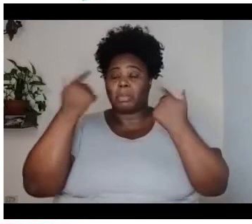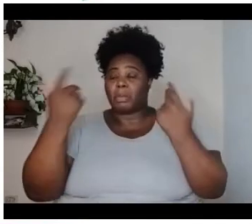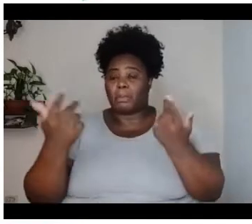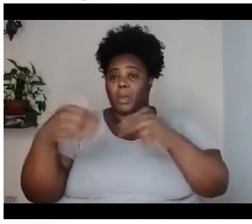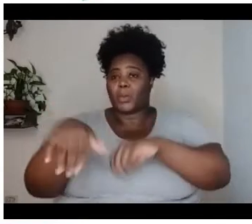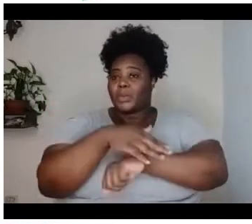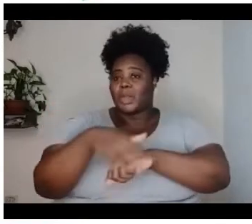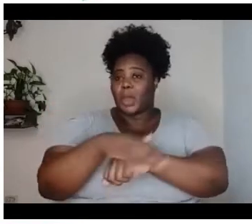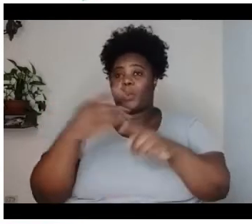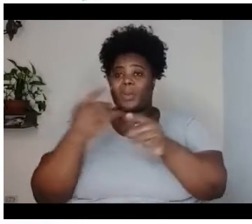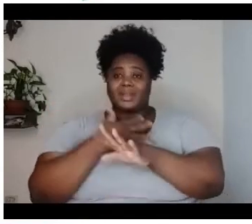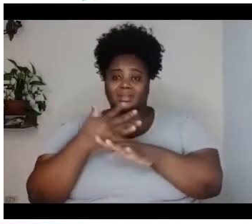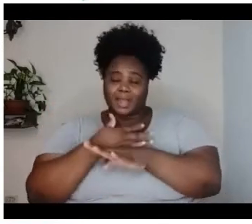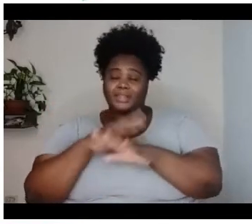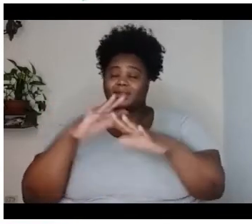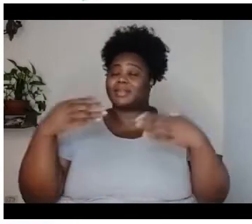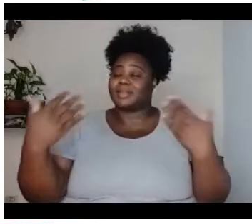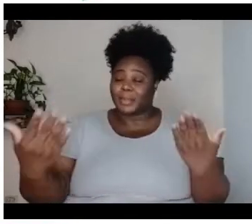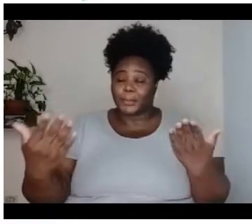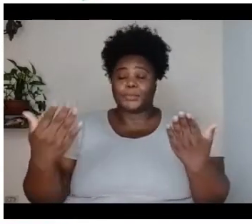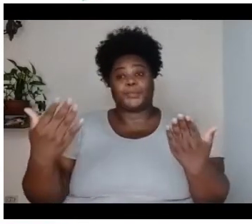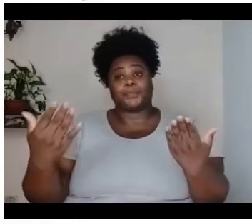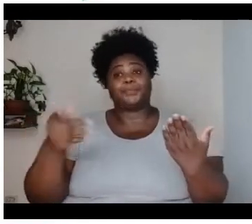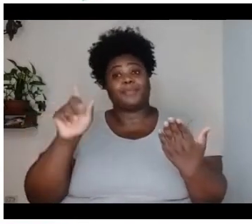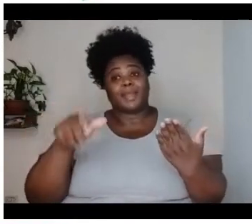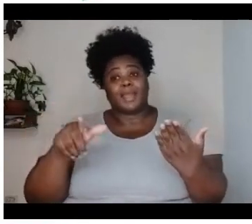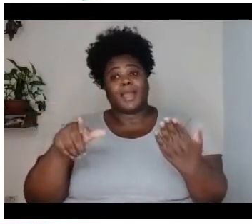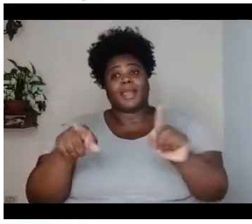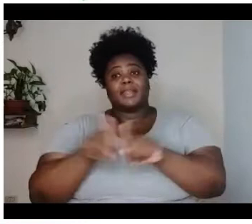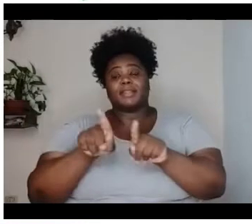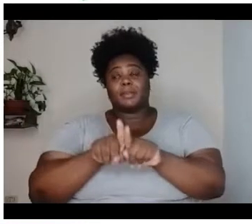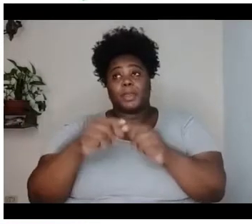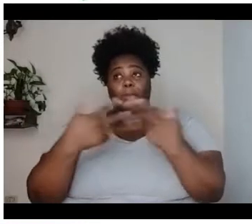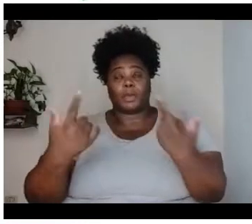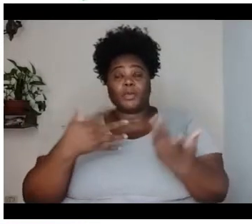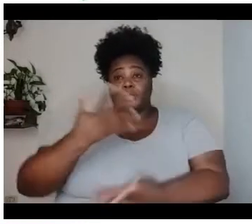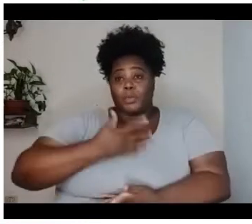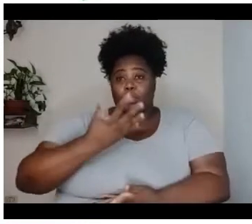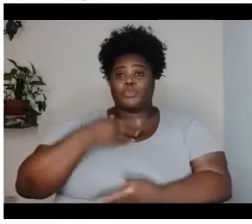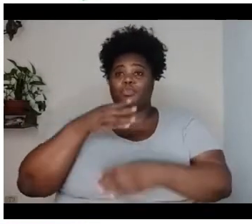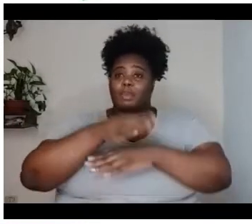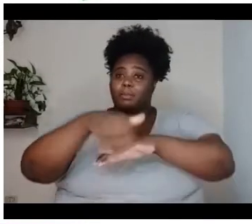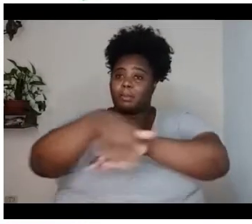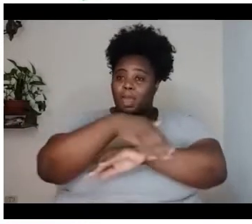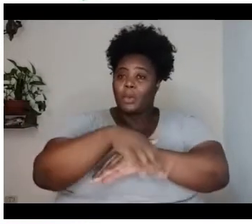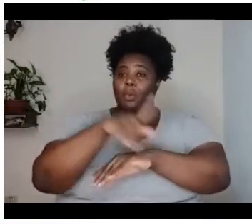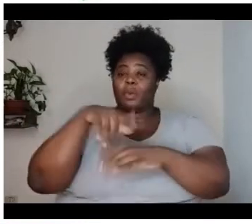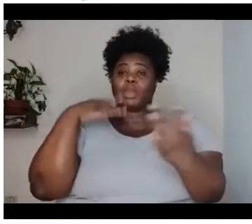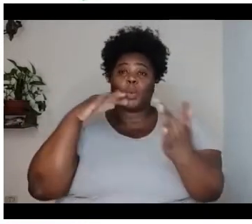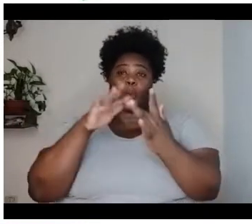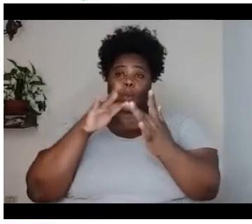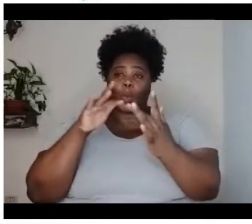daquela cidade. Então, isso também é uma coisa que me motiva muito para a rua. Eu entro em contato com as